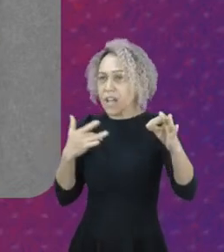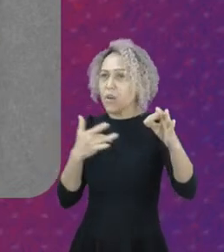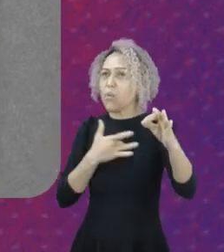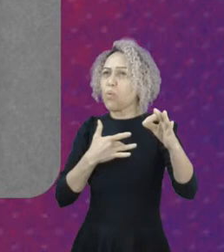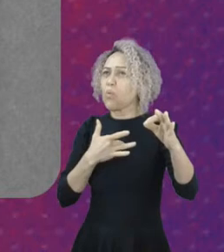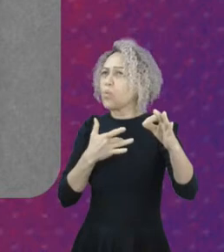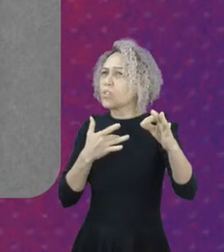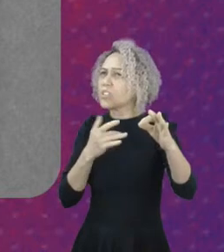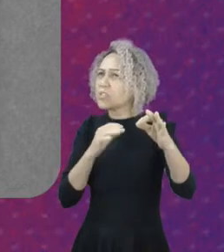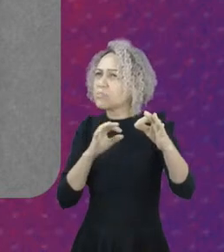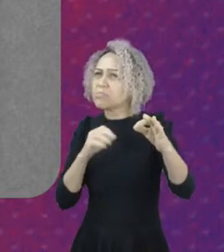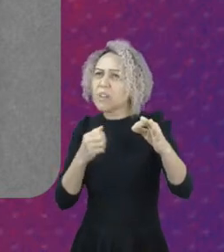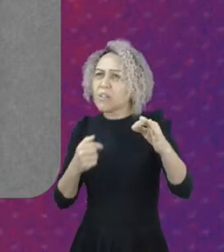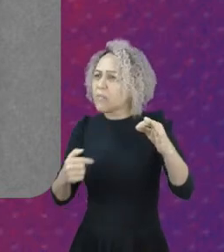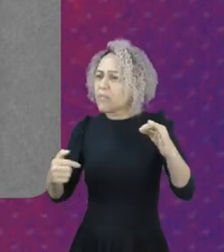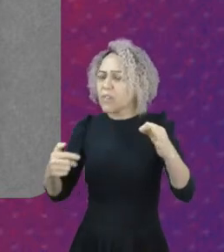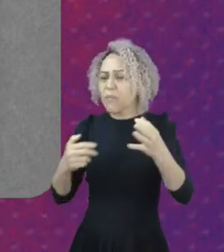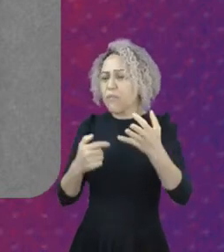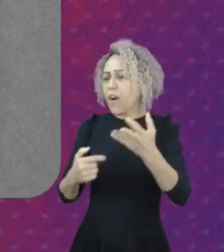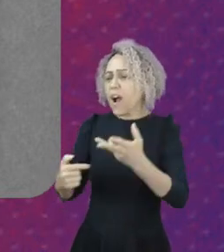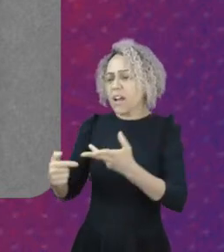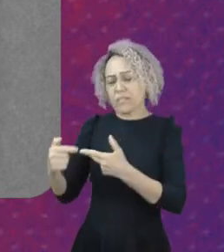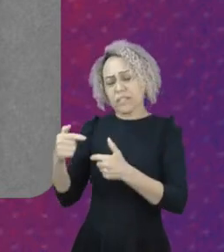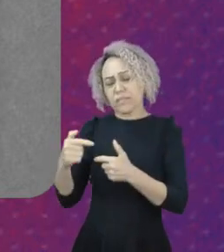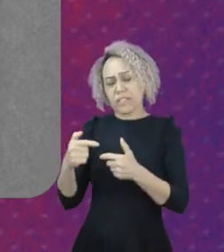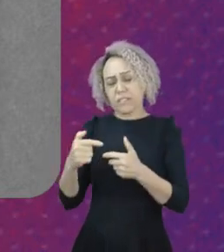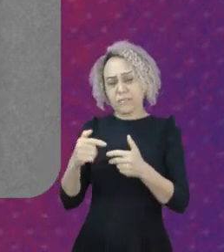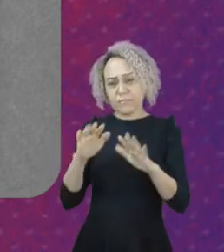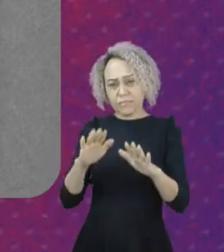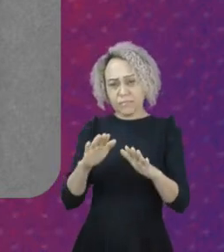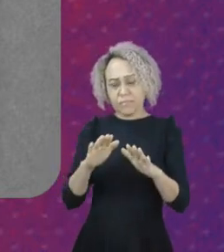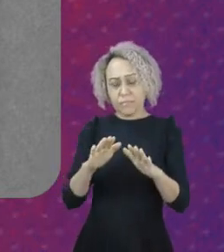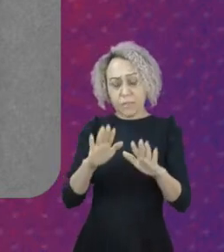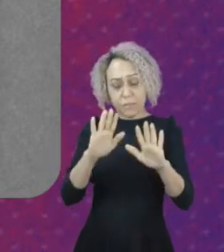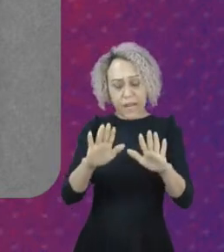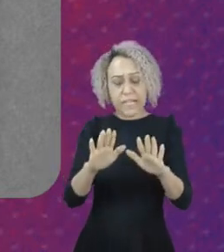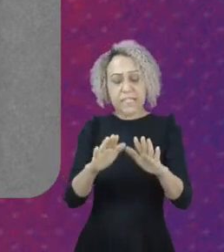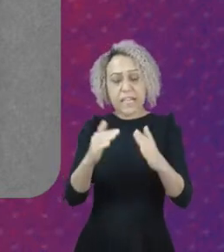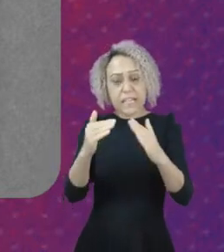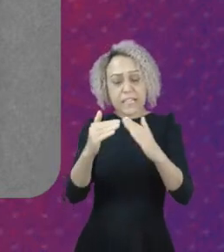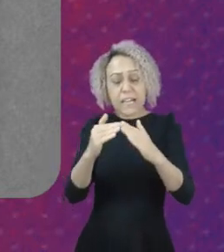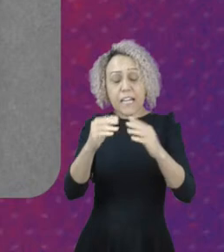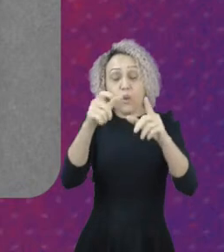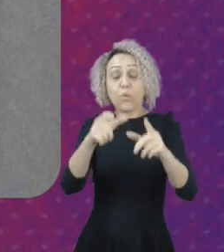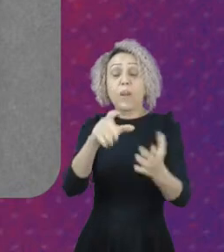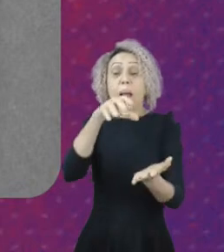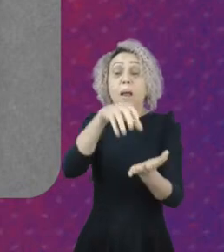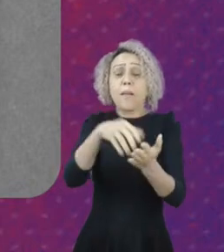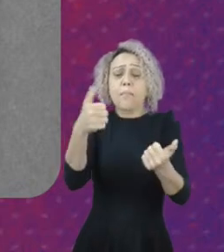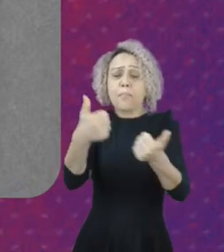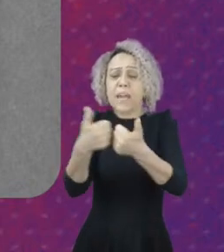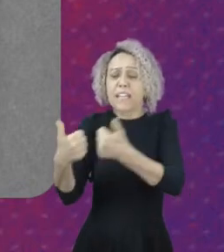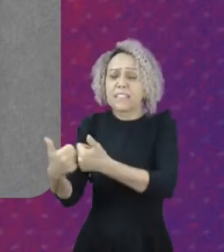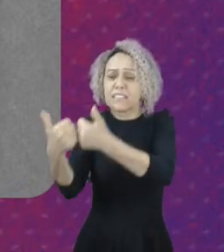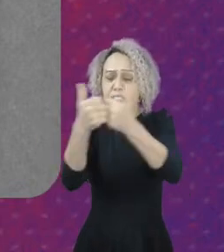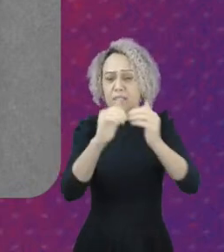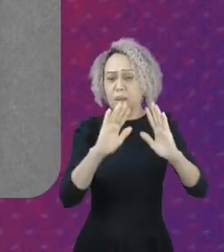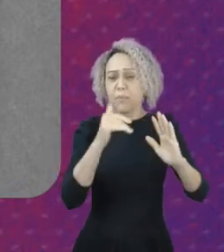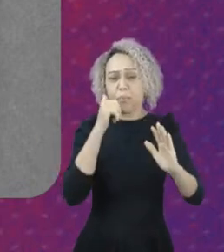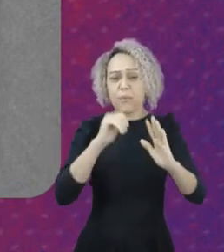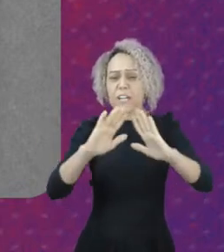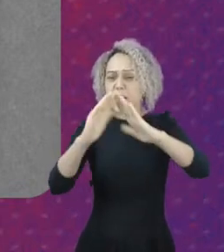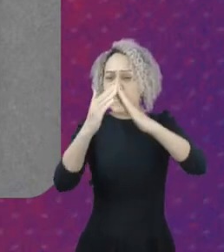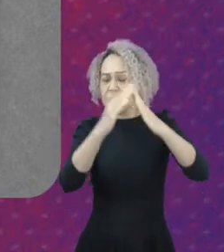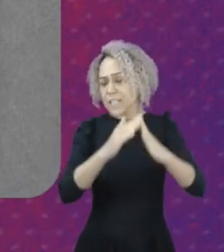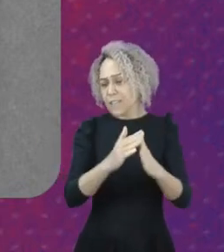E a gente começou ele em 2018. Em 2016, eu montei o primeiro escritório de advocacia feminista